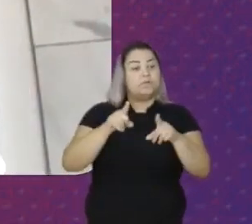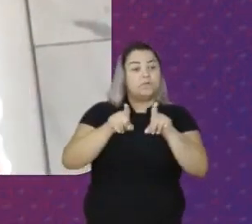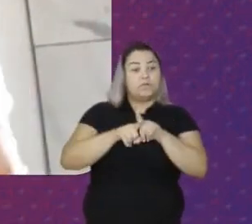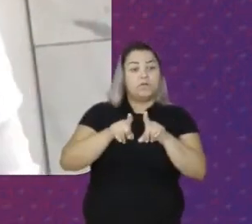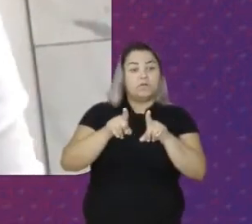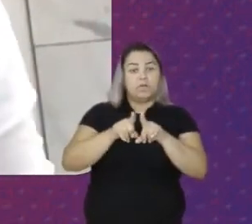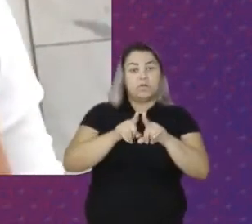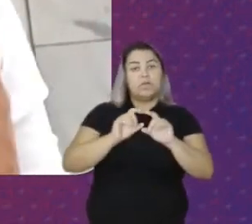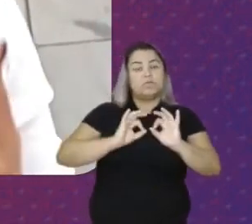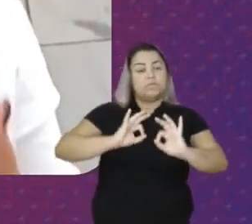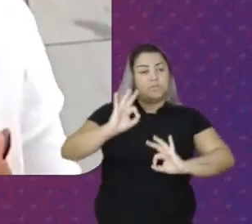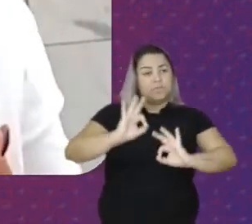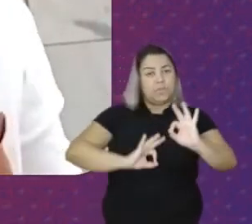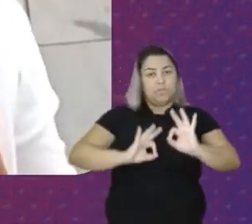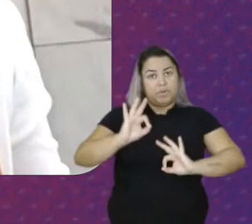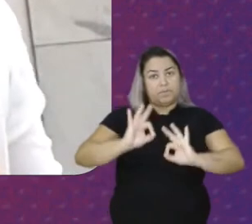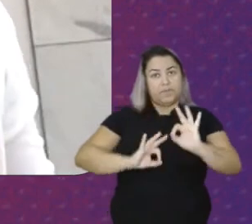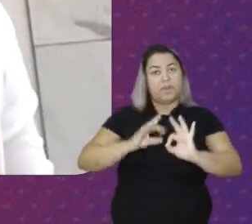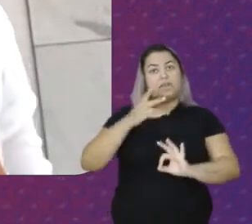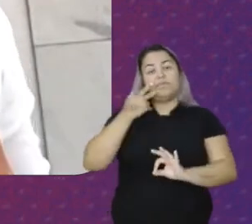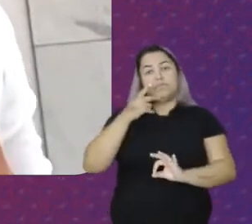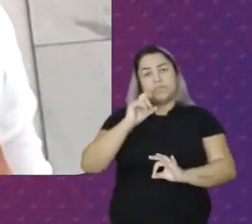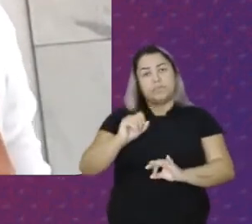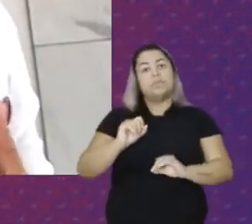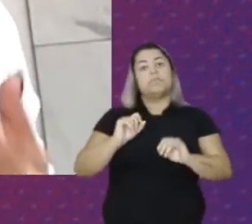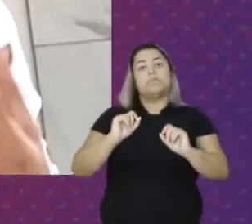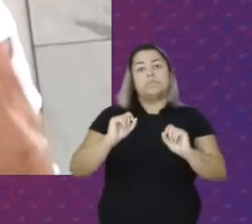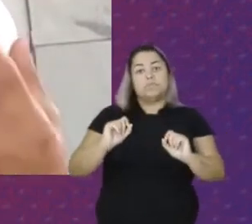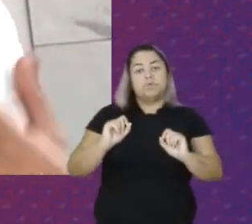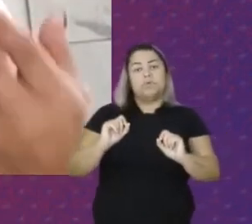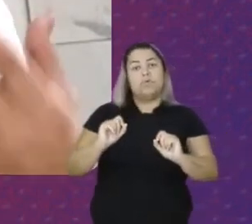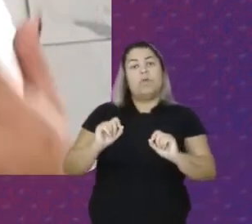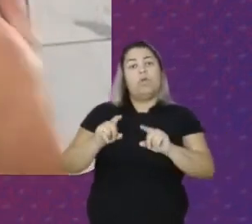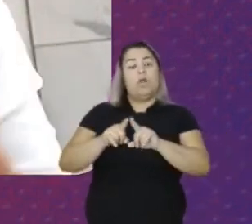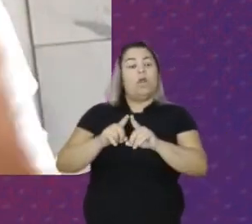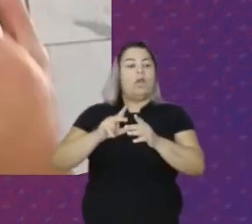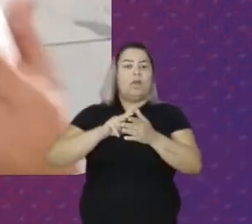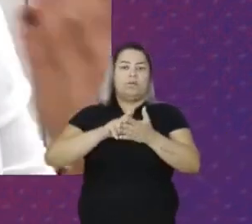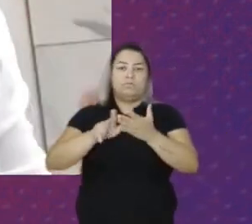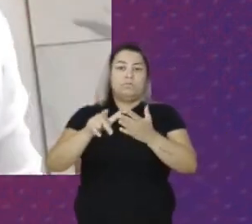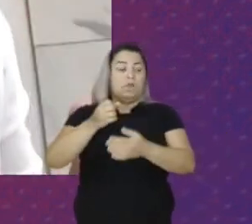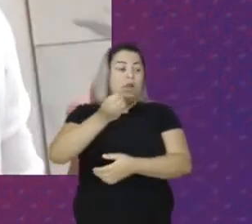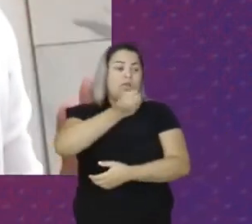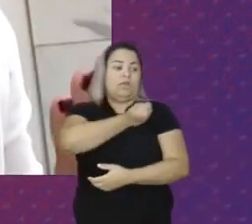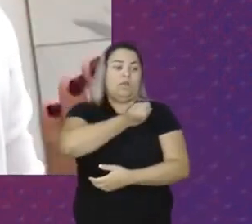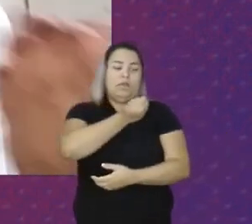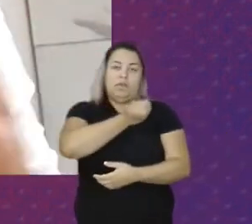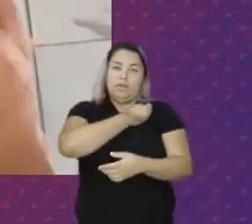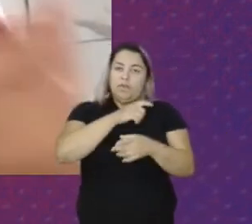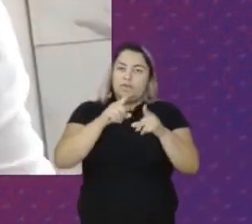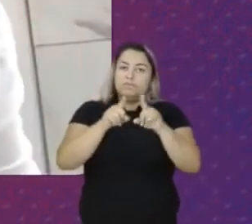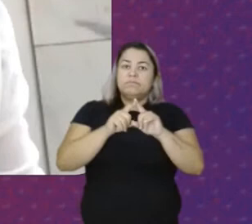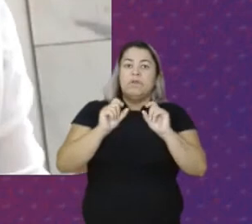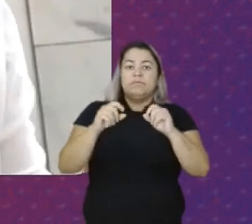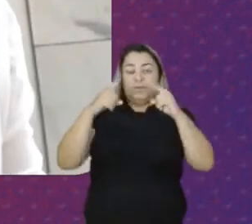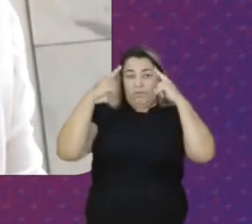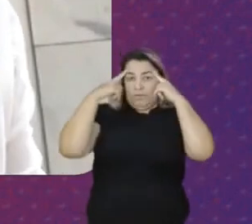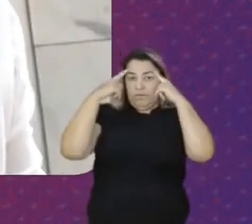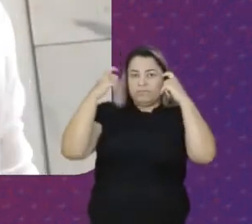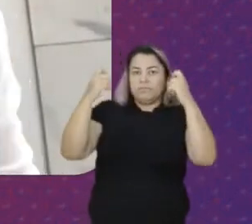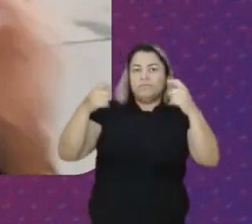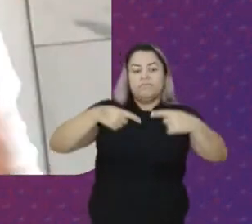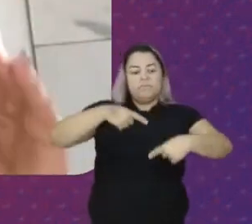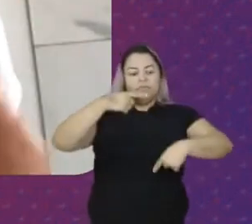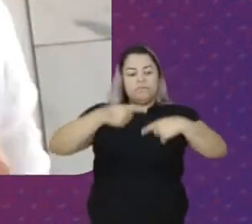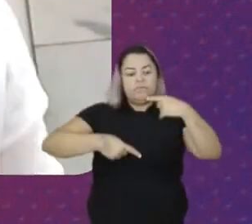de Estado preparada para lidar com essas inúmeras tipificações da violência política